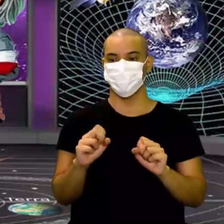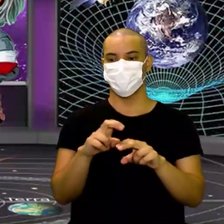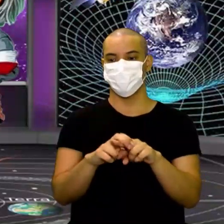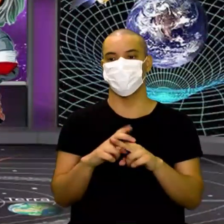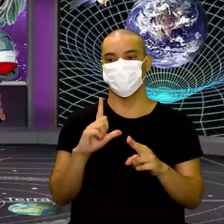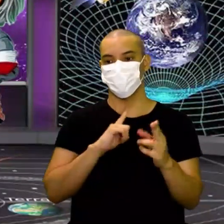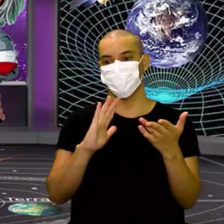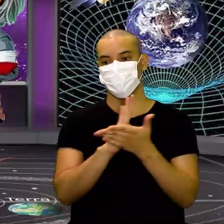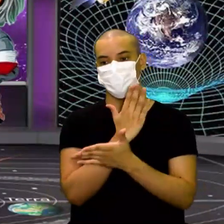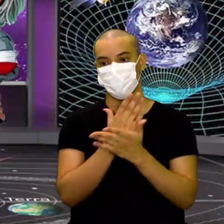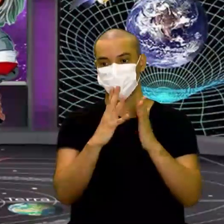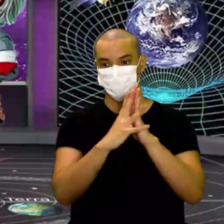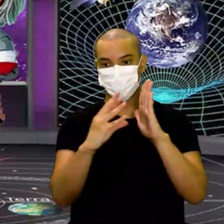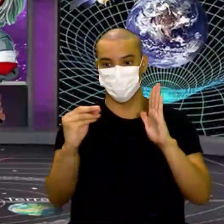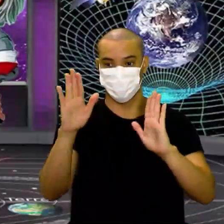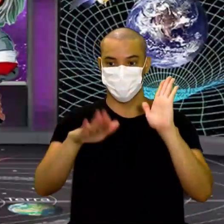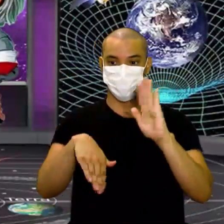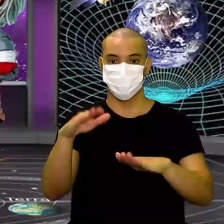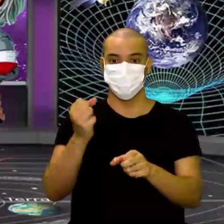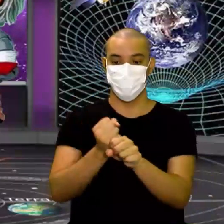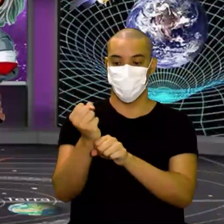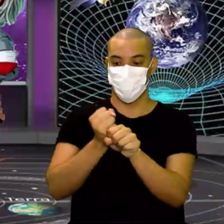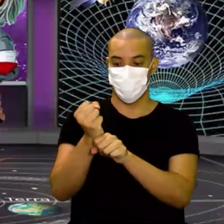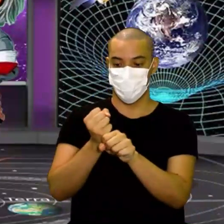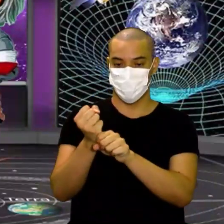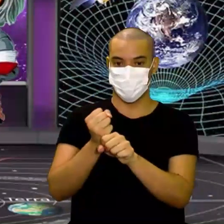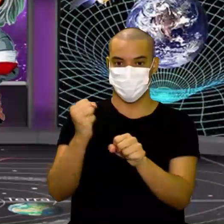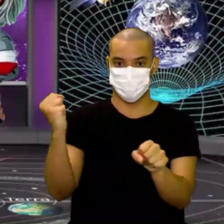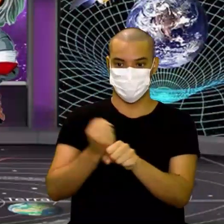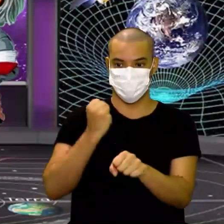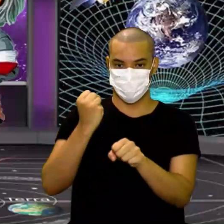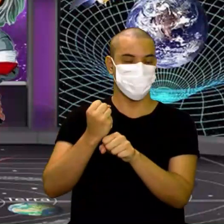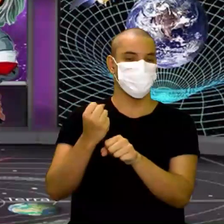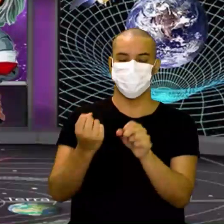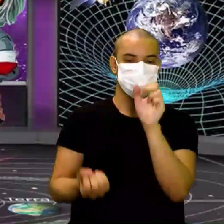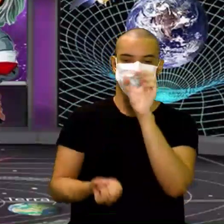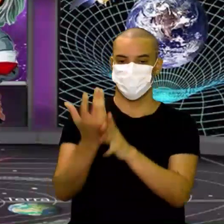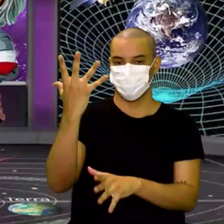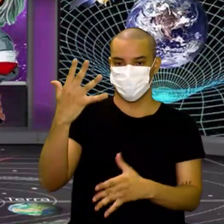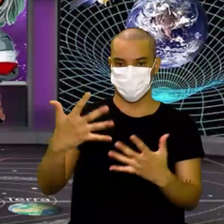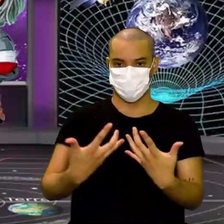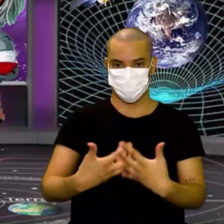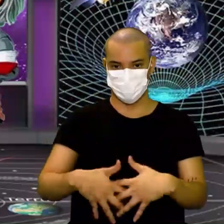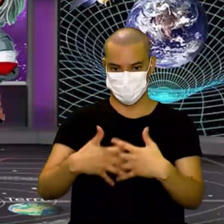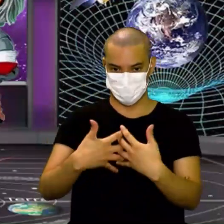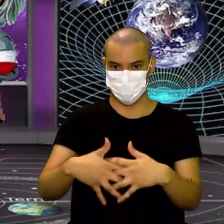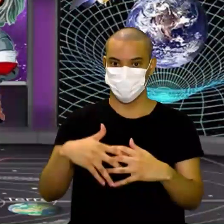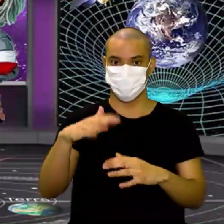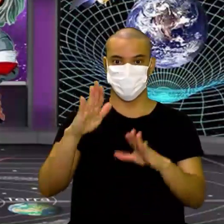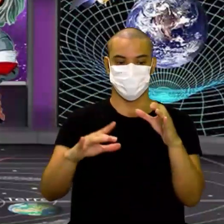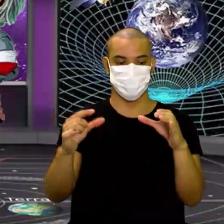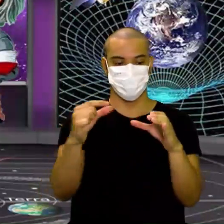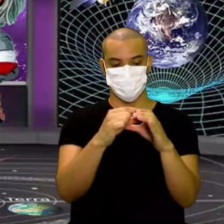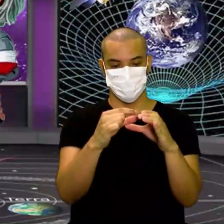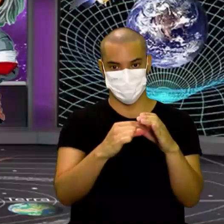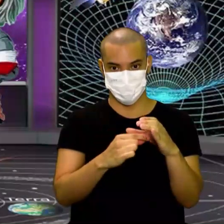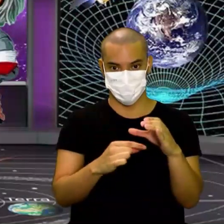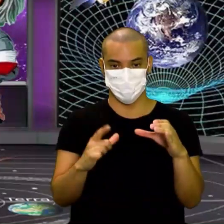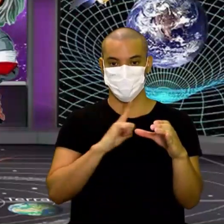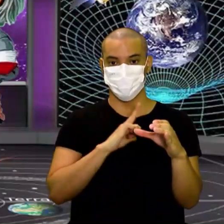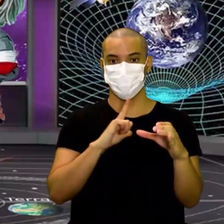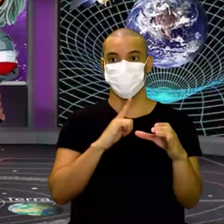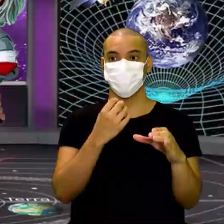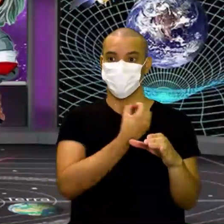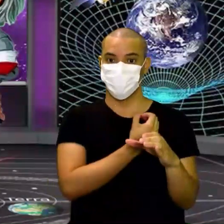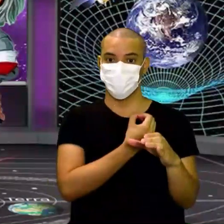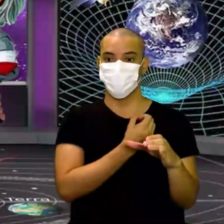alguns modelos, dependendo do ano de fabricação, que eles colocam um certo fusível e ali ele tem um valor